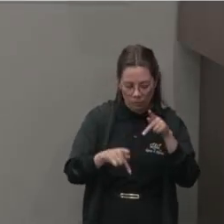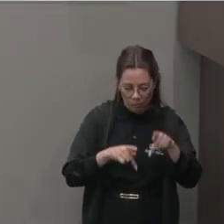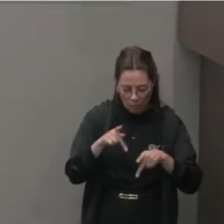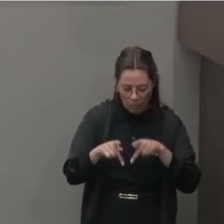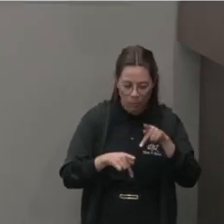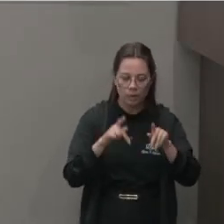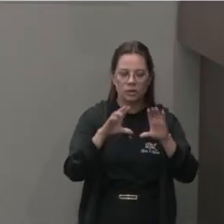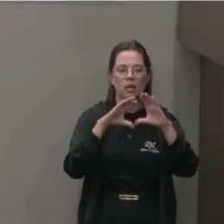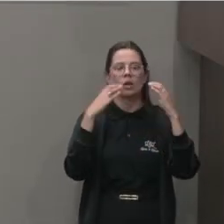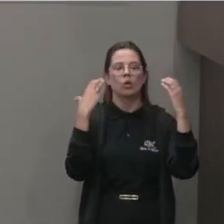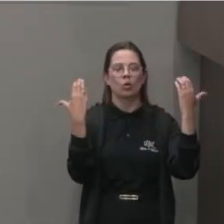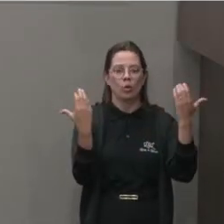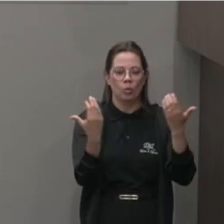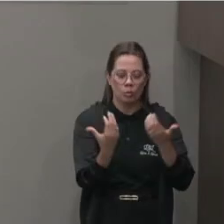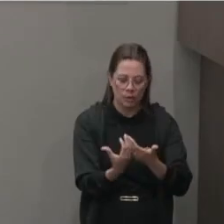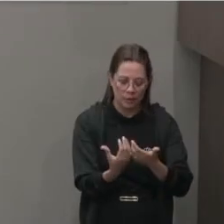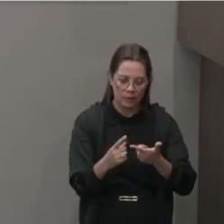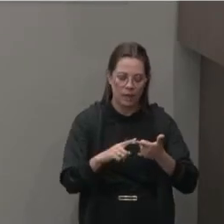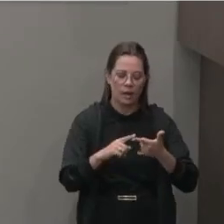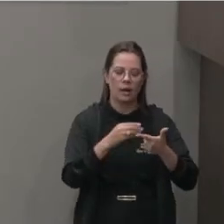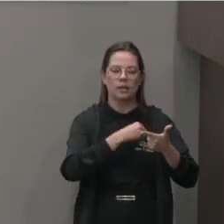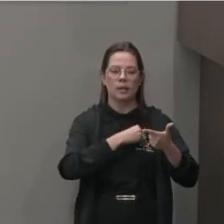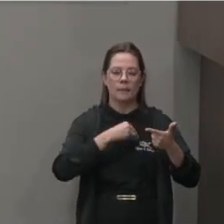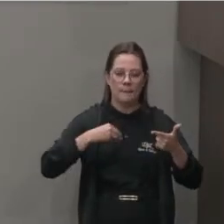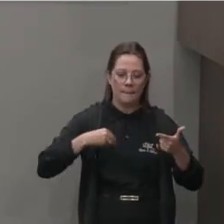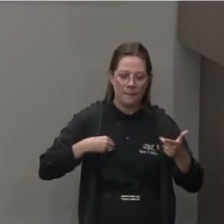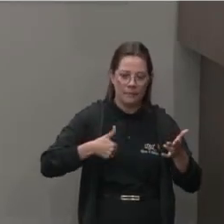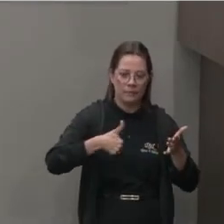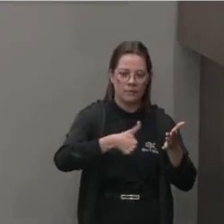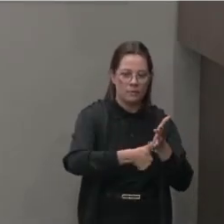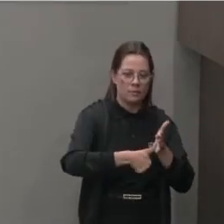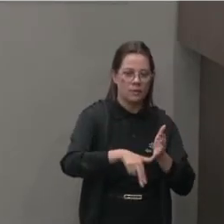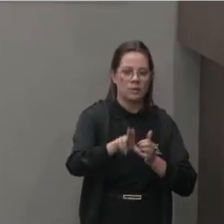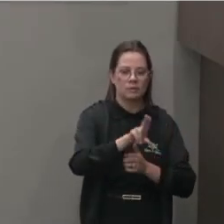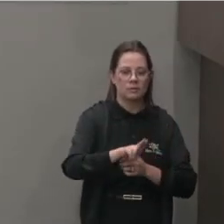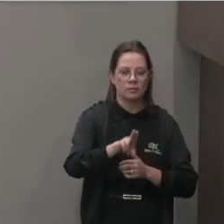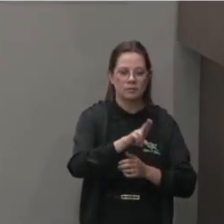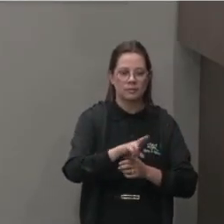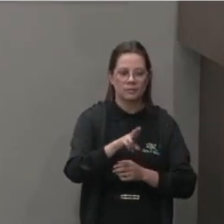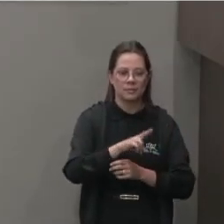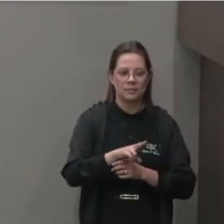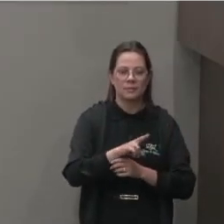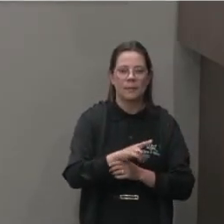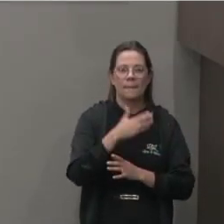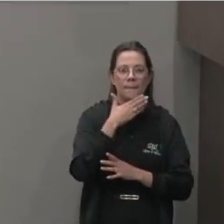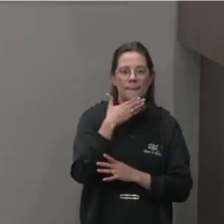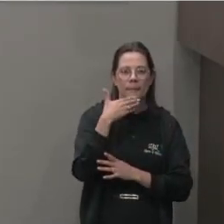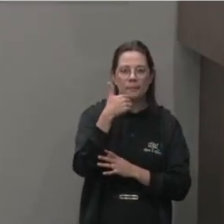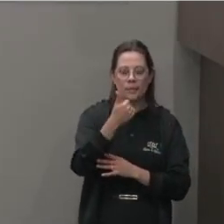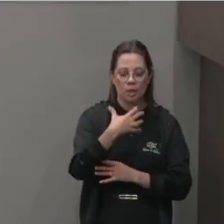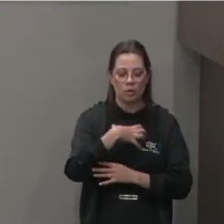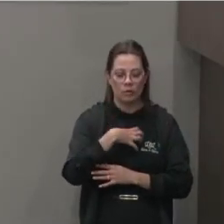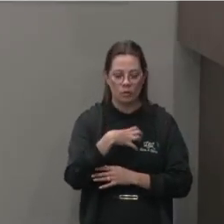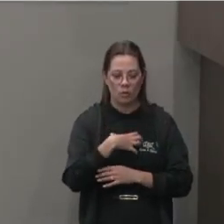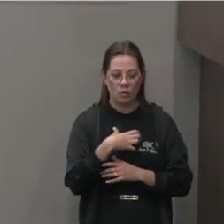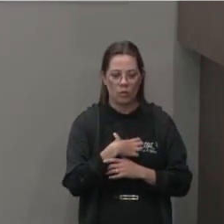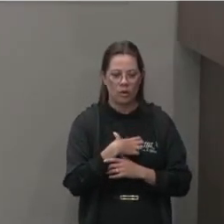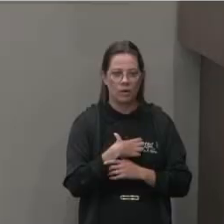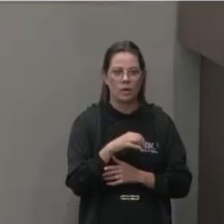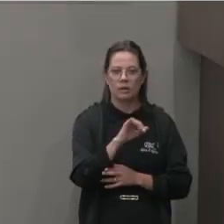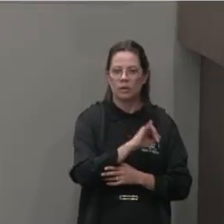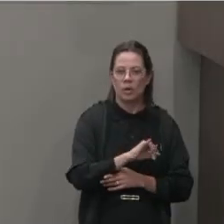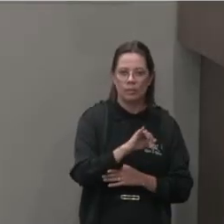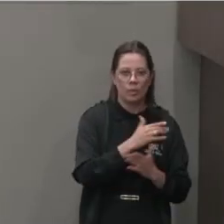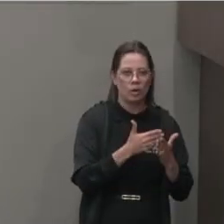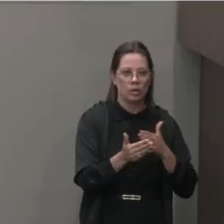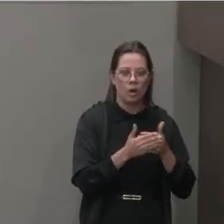a comunidade, irá poder apertar o botão, utilizar da melhor forma possível. O que menos importa é o tamanho do botão, a cor do